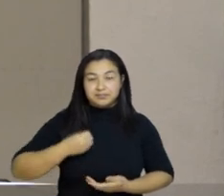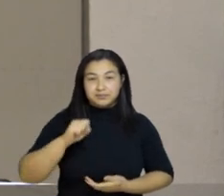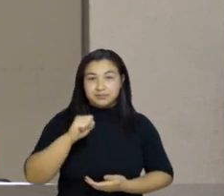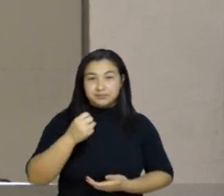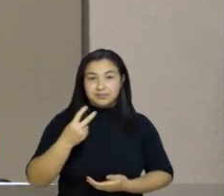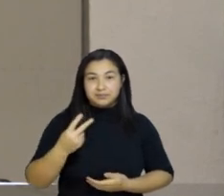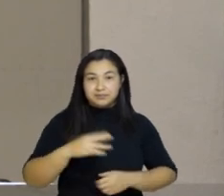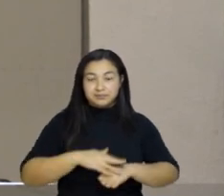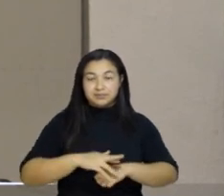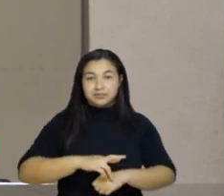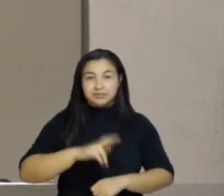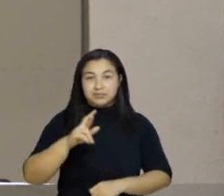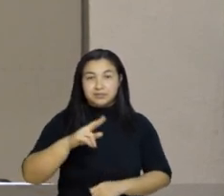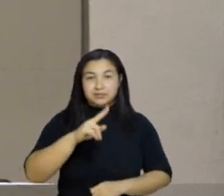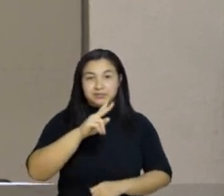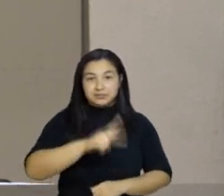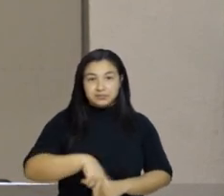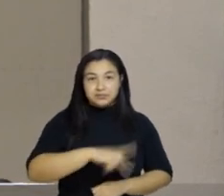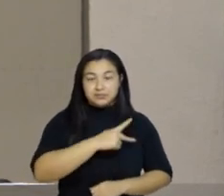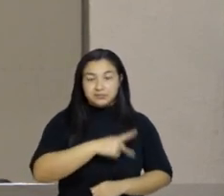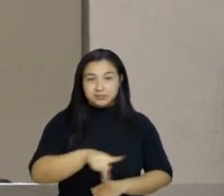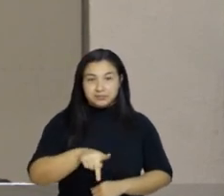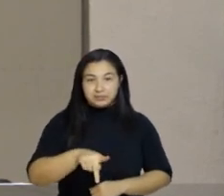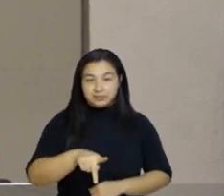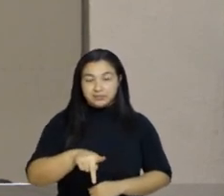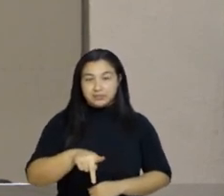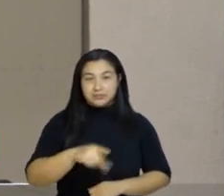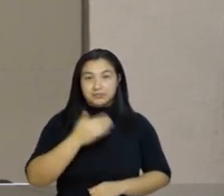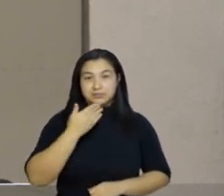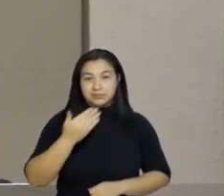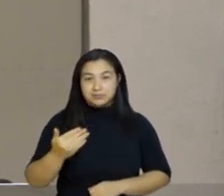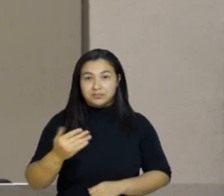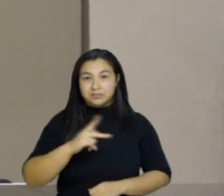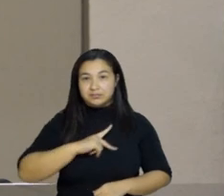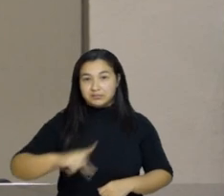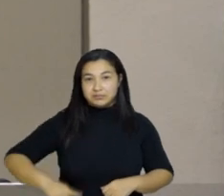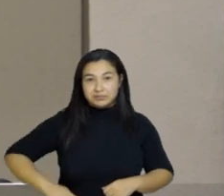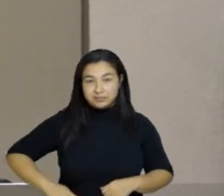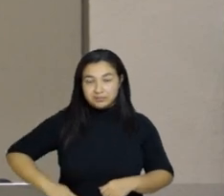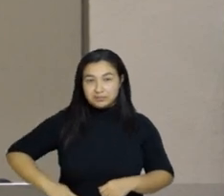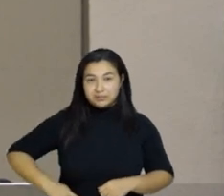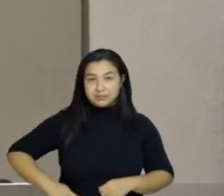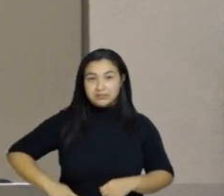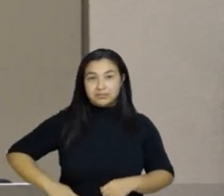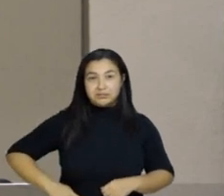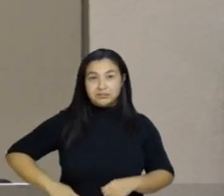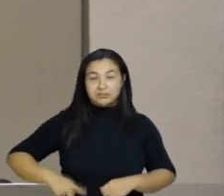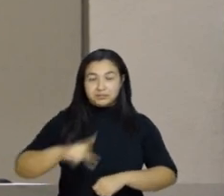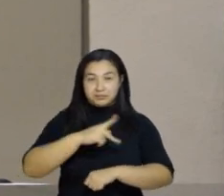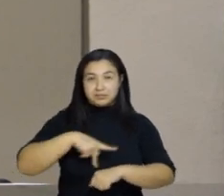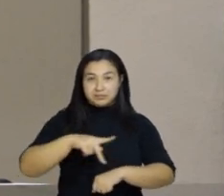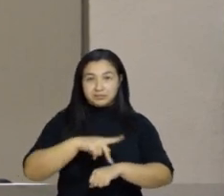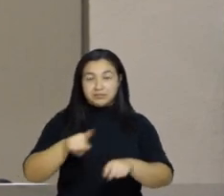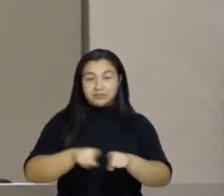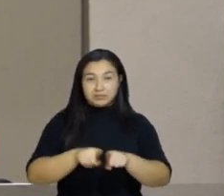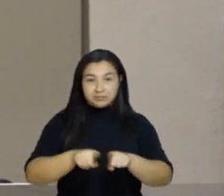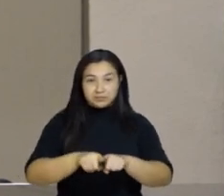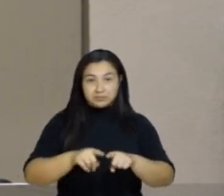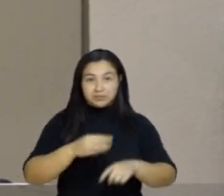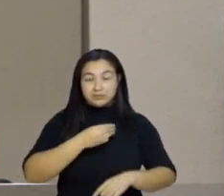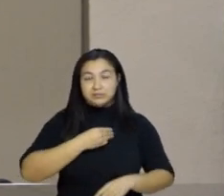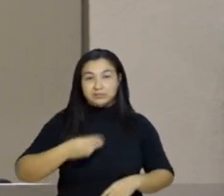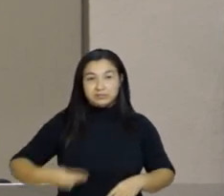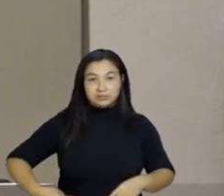82, iniciativa do deputado Padre Pedro Baldiceira, manifestando apelo ao presidente da República e ao ministro do Desenvolvimento Agrário e